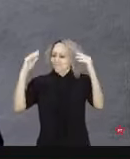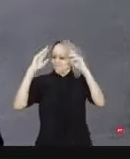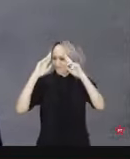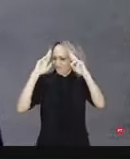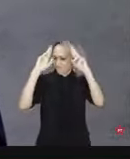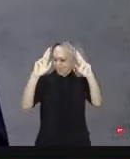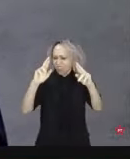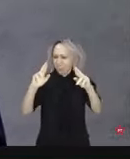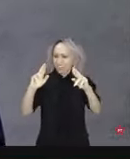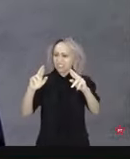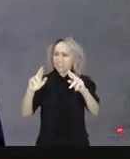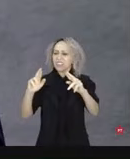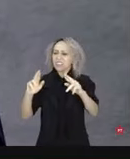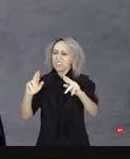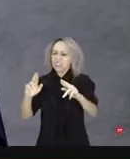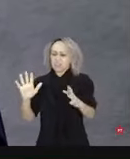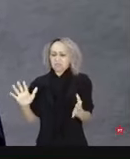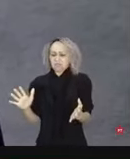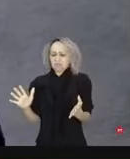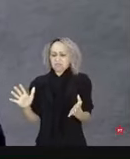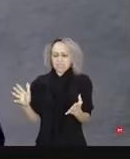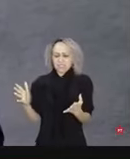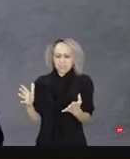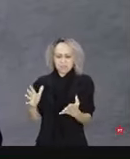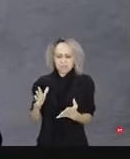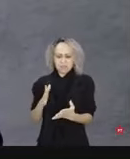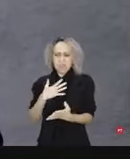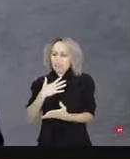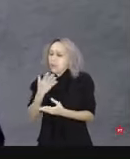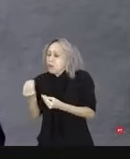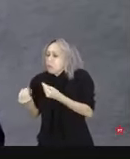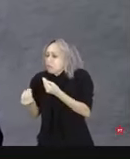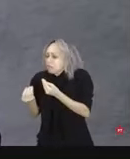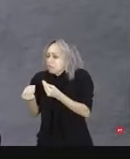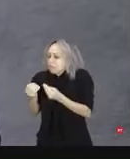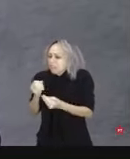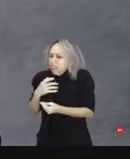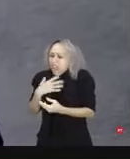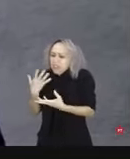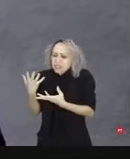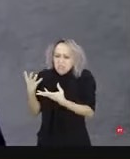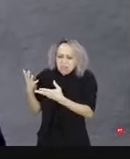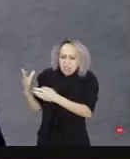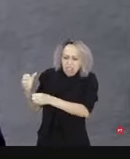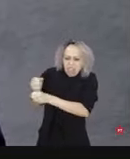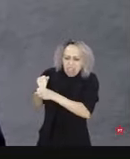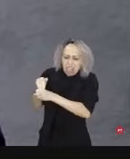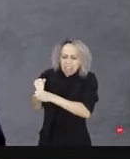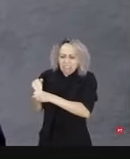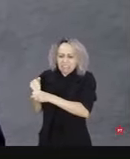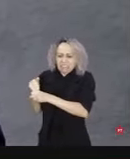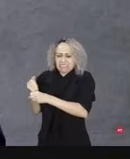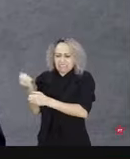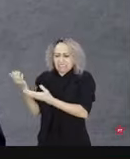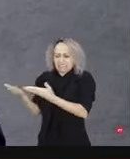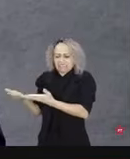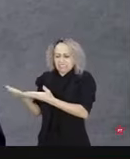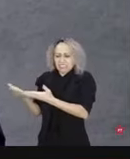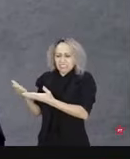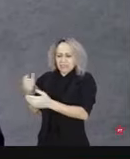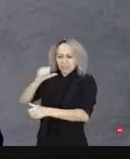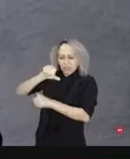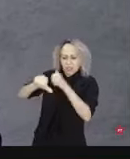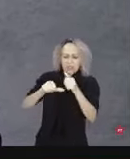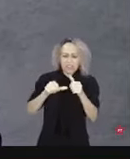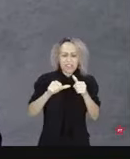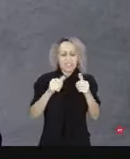eleitorais devem ser substituídas pelo respeitoso embate entre situação e oposição, pela necessária